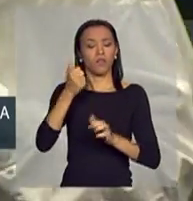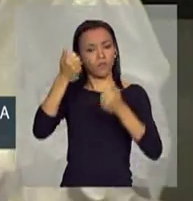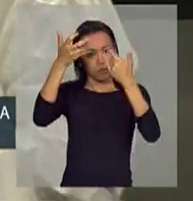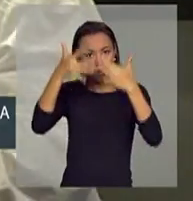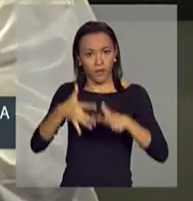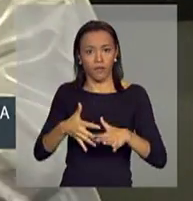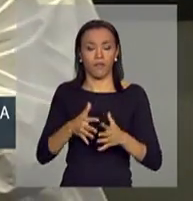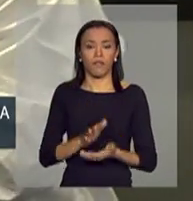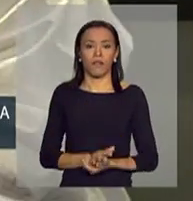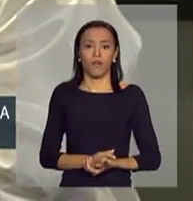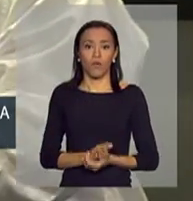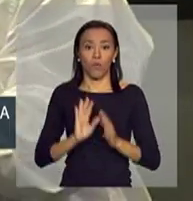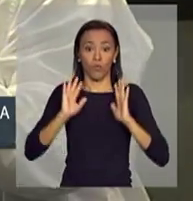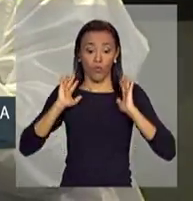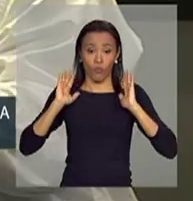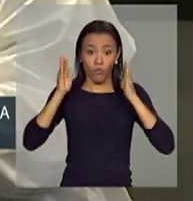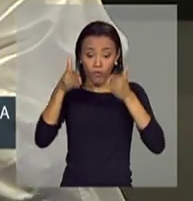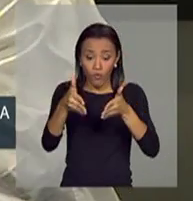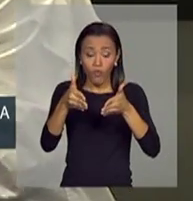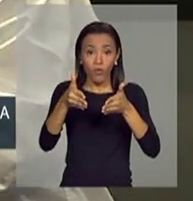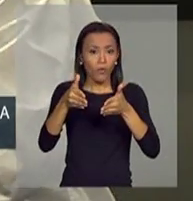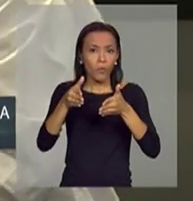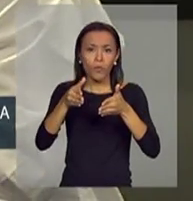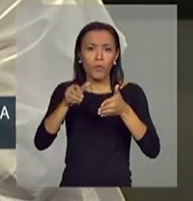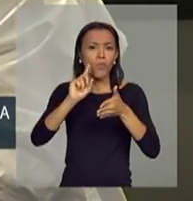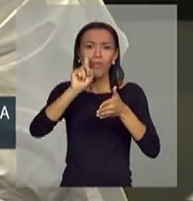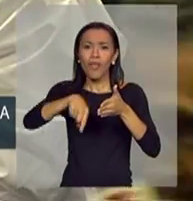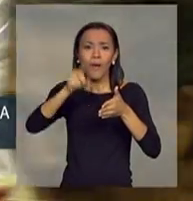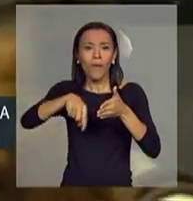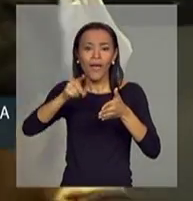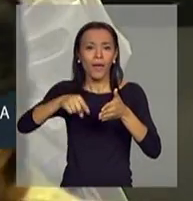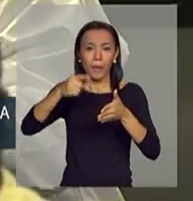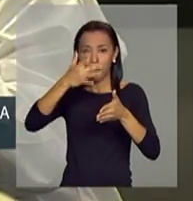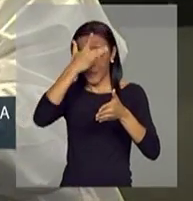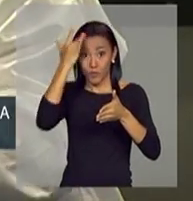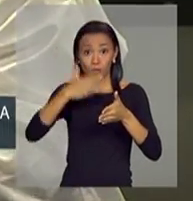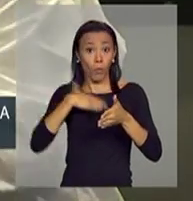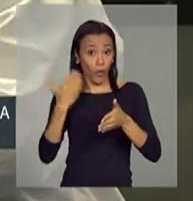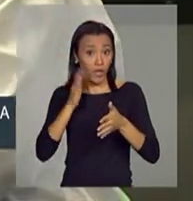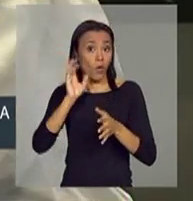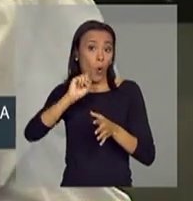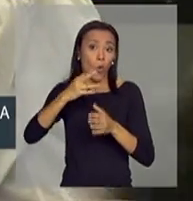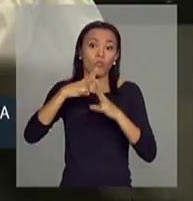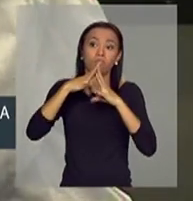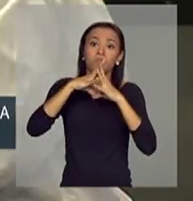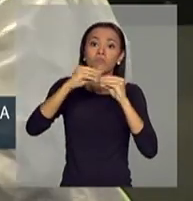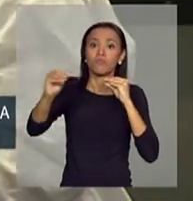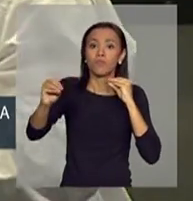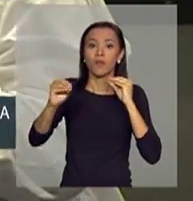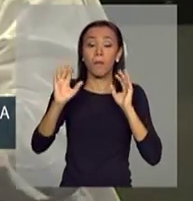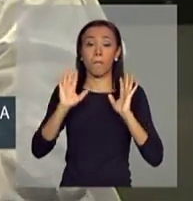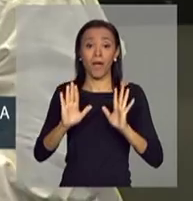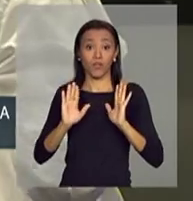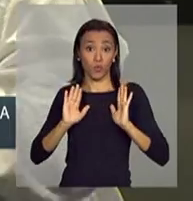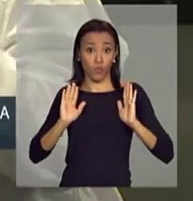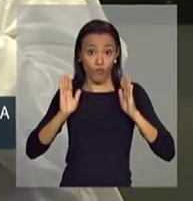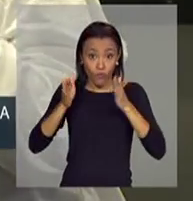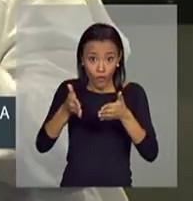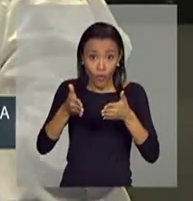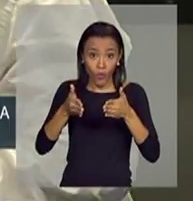o foco não era a questão dos mortos e desaparecidos. O foco daquele quadro